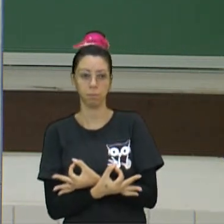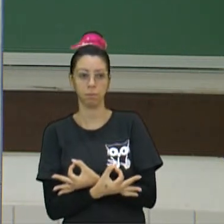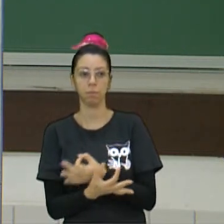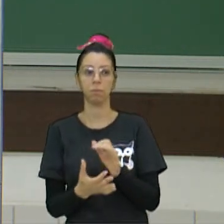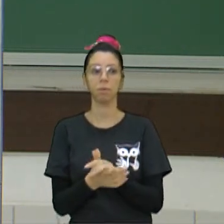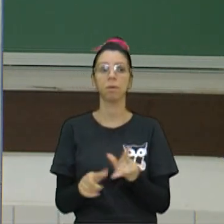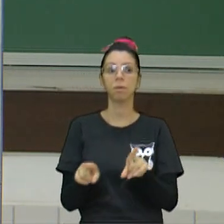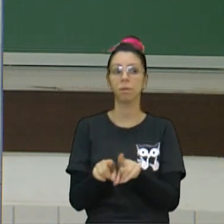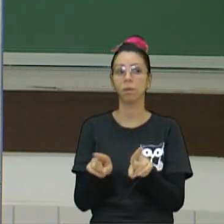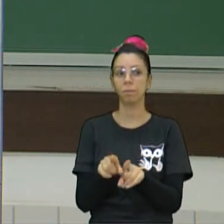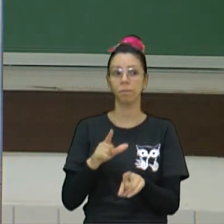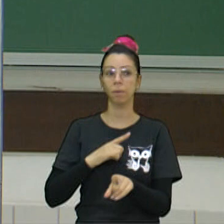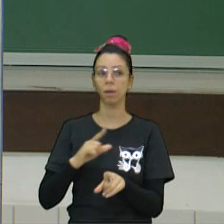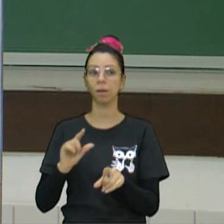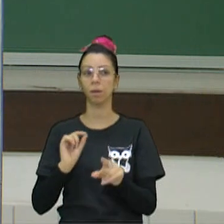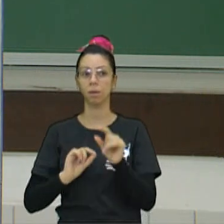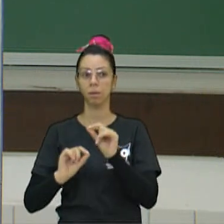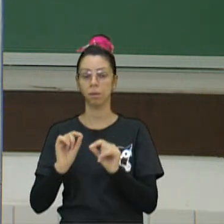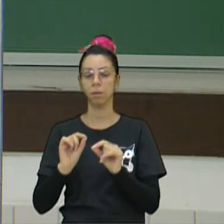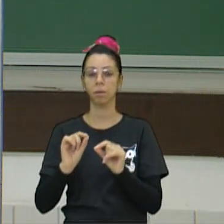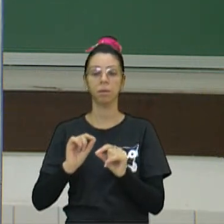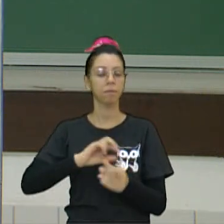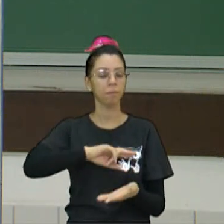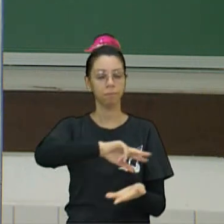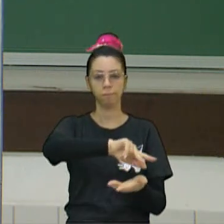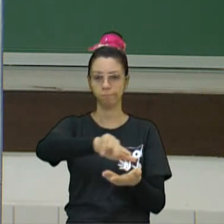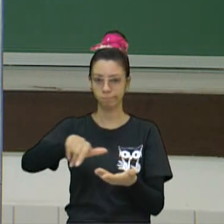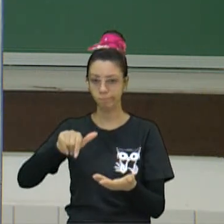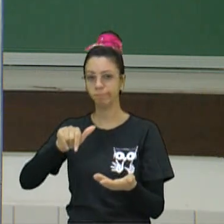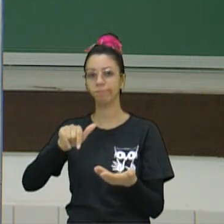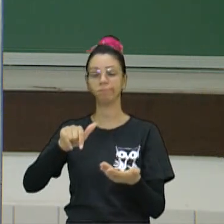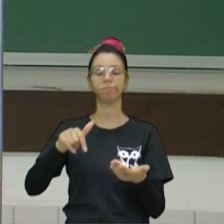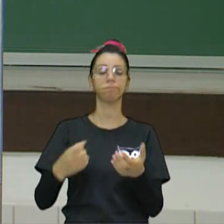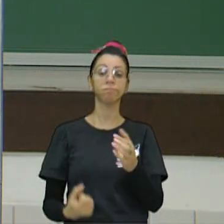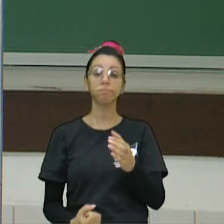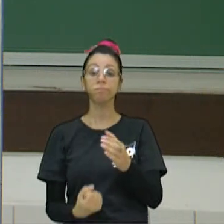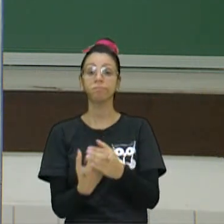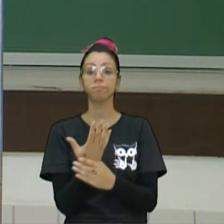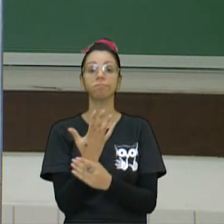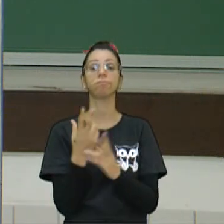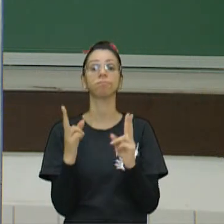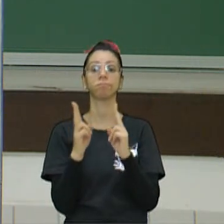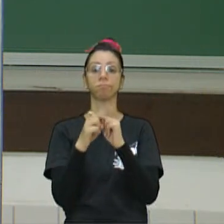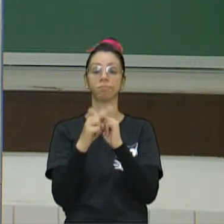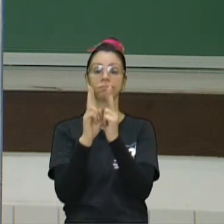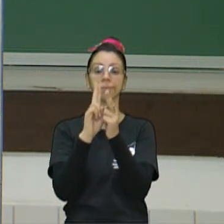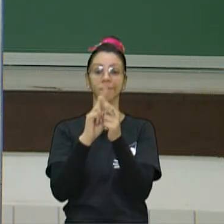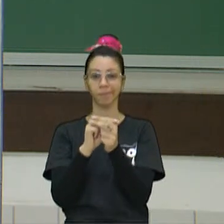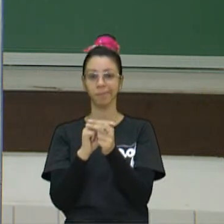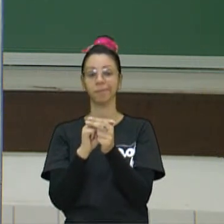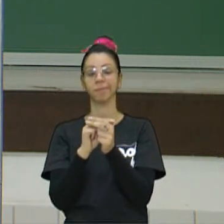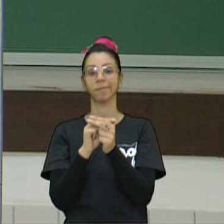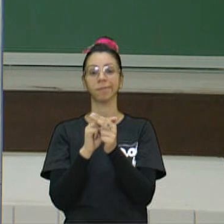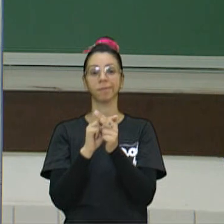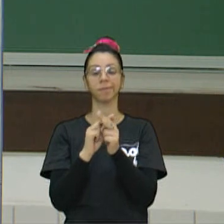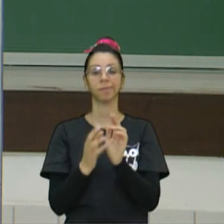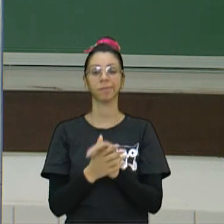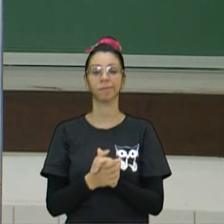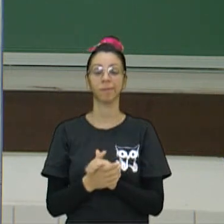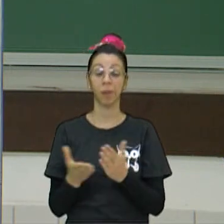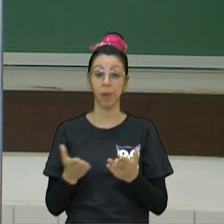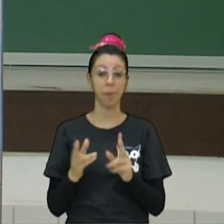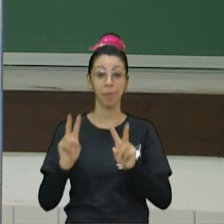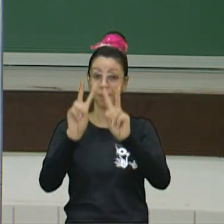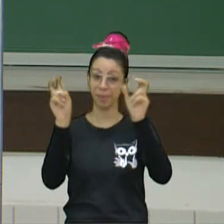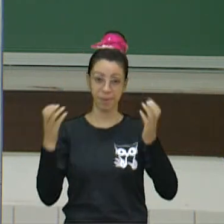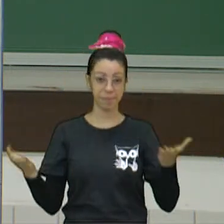uma arte marcial. Então, tudo isso daí inspirou a criação do método Pilates, que é o que nós estamos tratando na aula